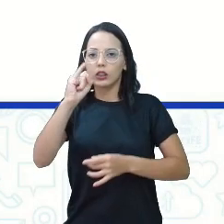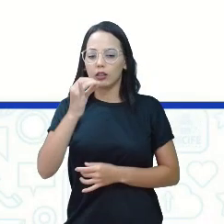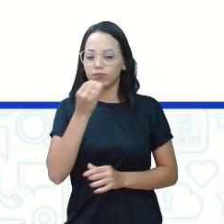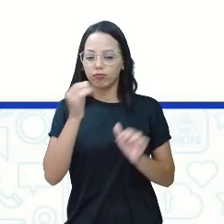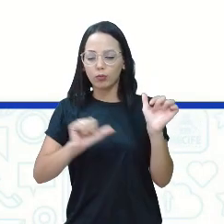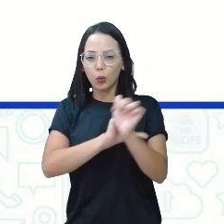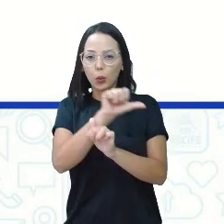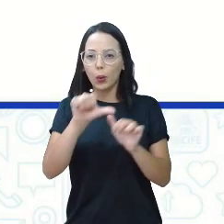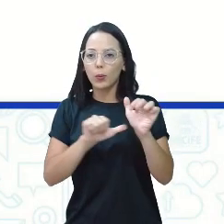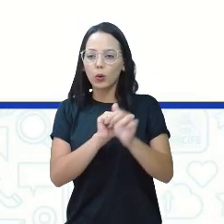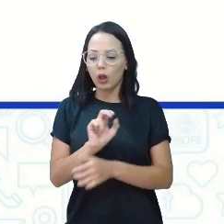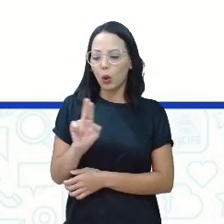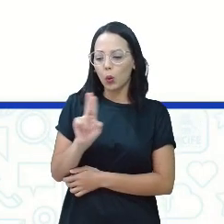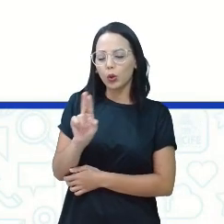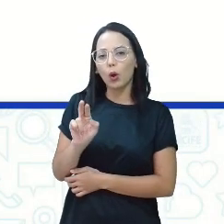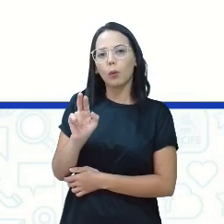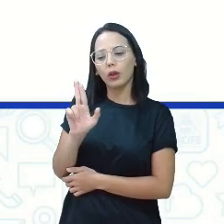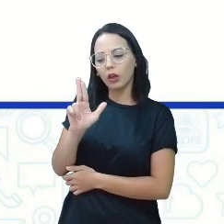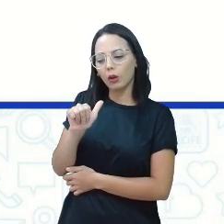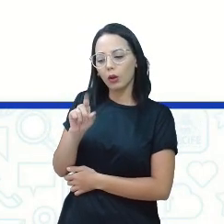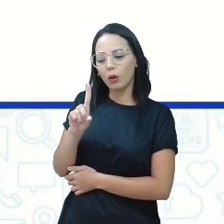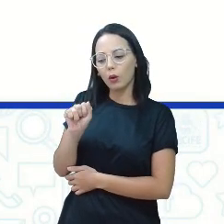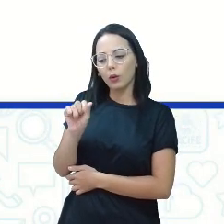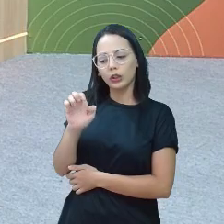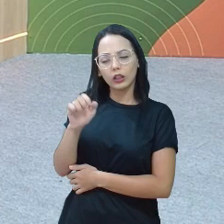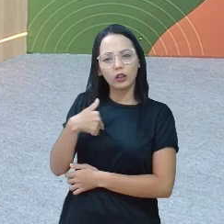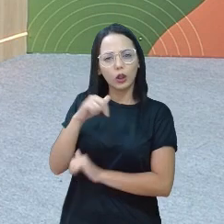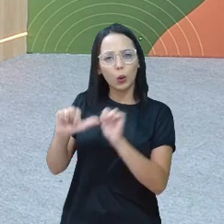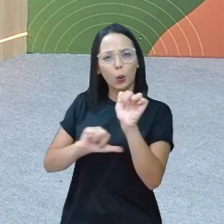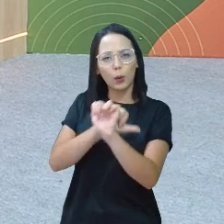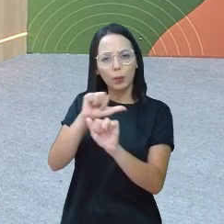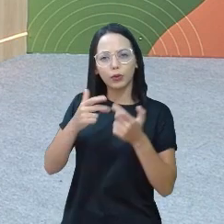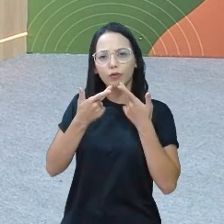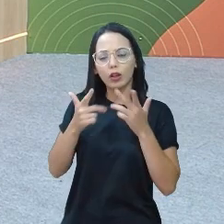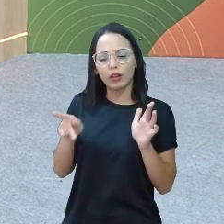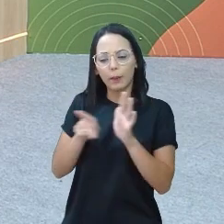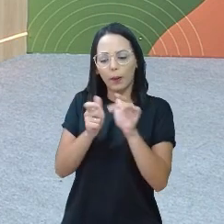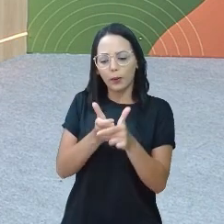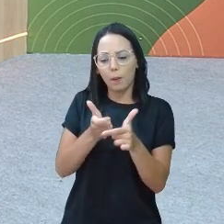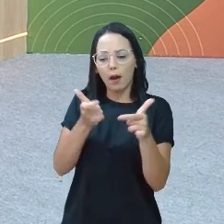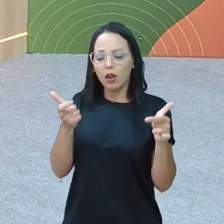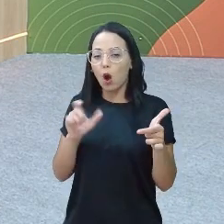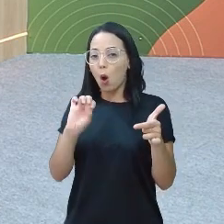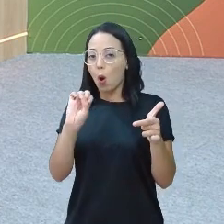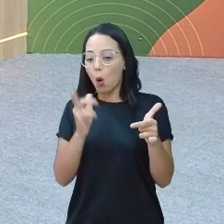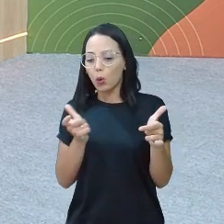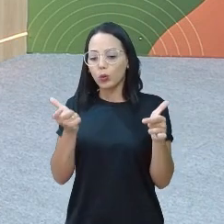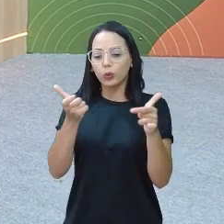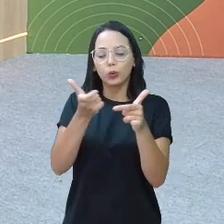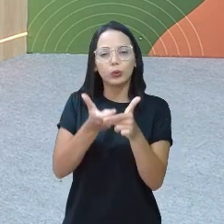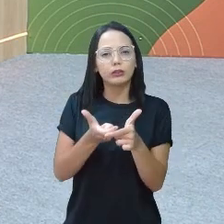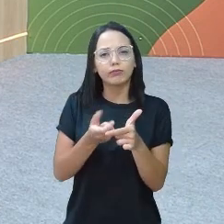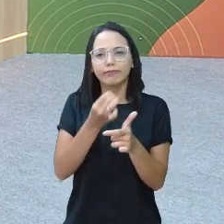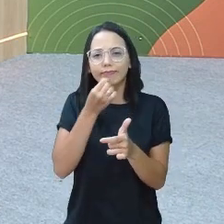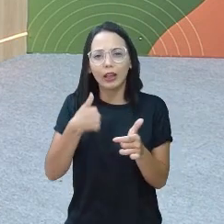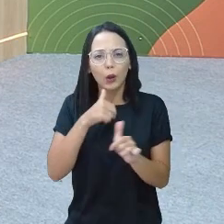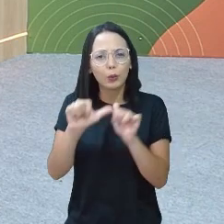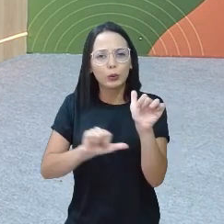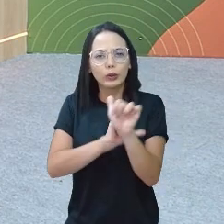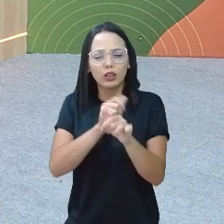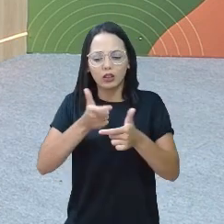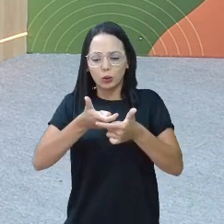muda esse nome unidade, e eu estou dizendo que é uma unidade maior ou uma unidade menor, eu não estou modificando